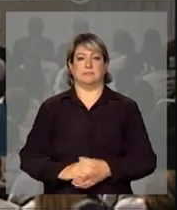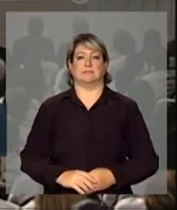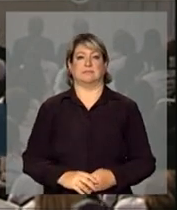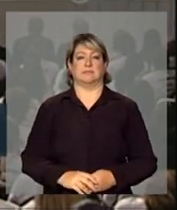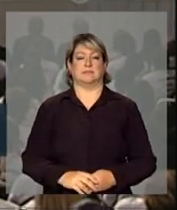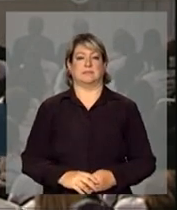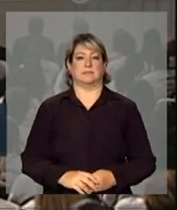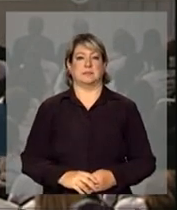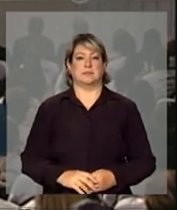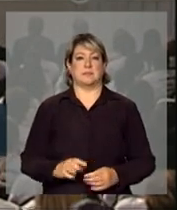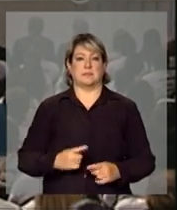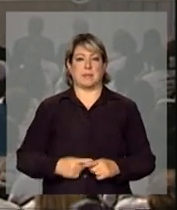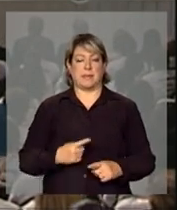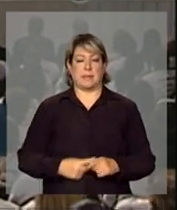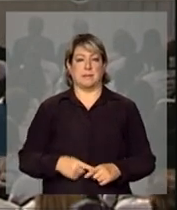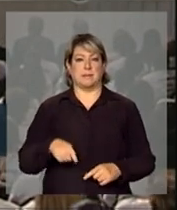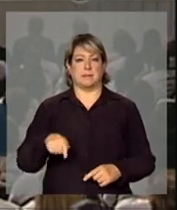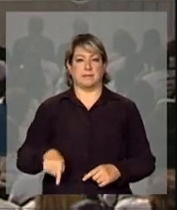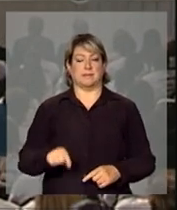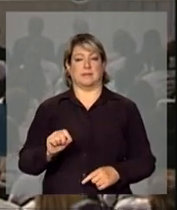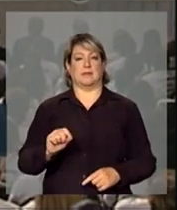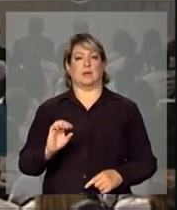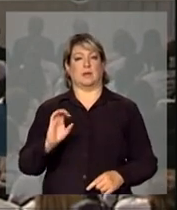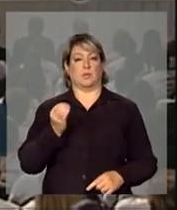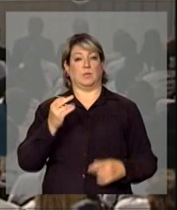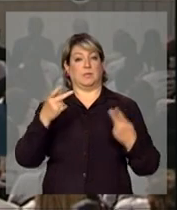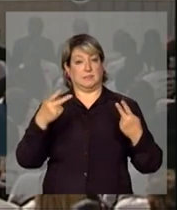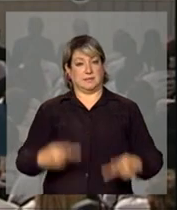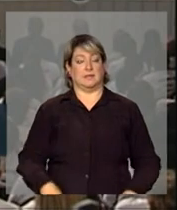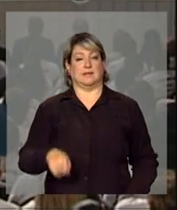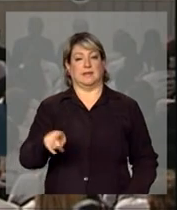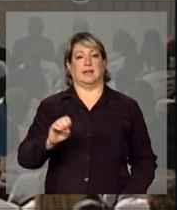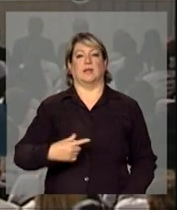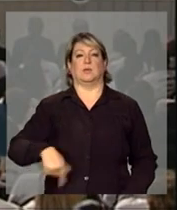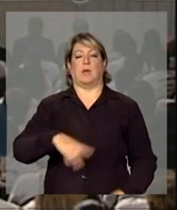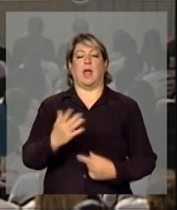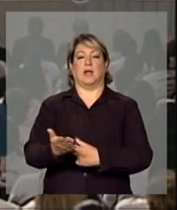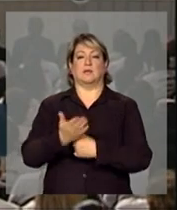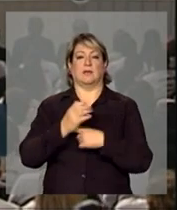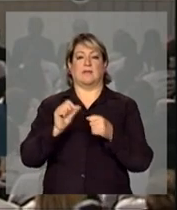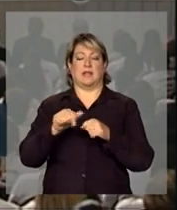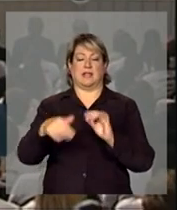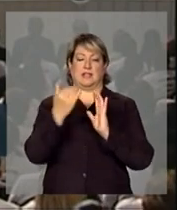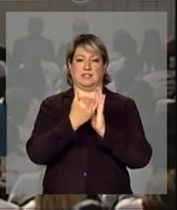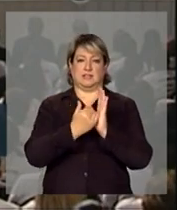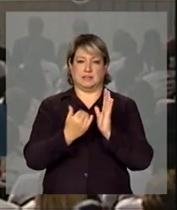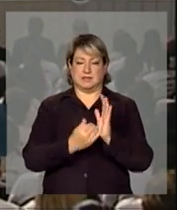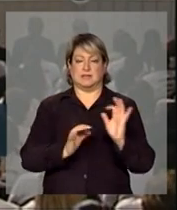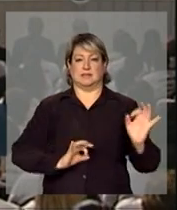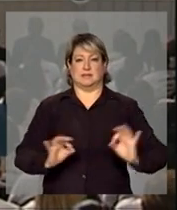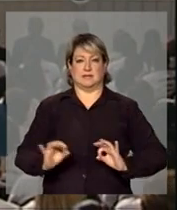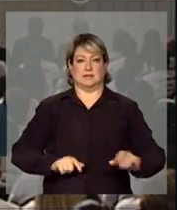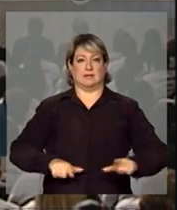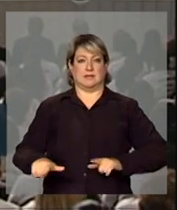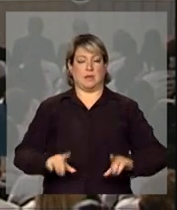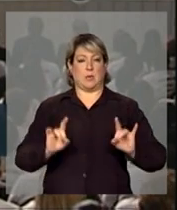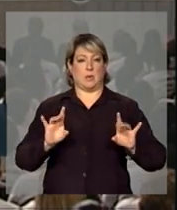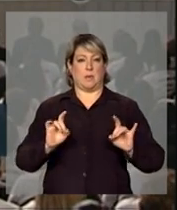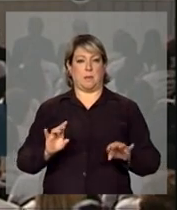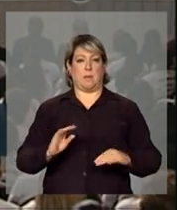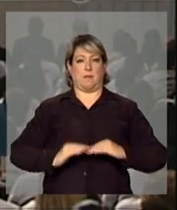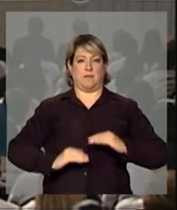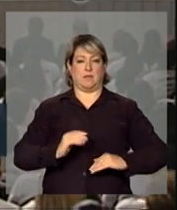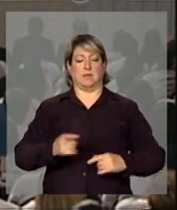que é aqui gaúcho e nos ajuda a construir essa agenda de qualificação profissional, é um grande parceiro do Brasil